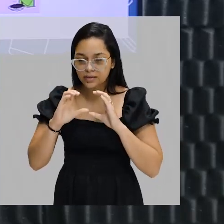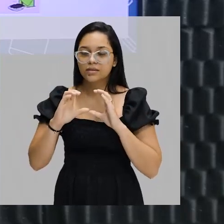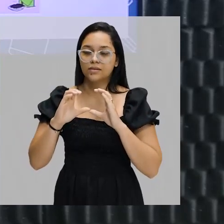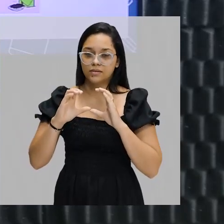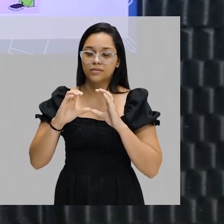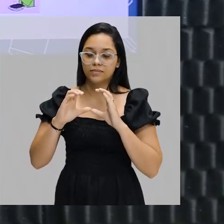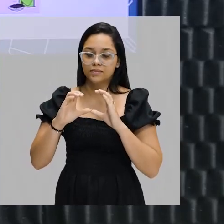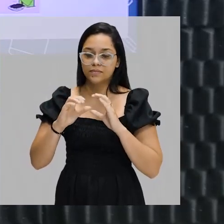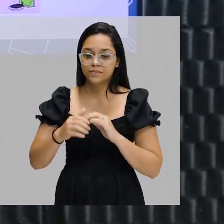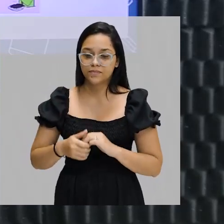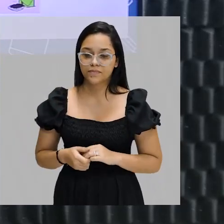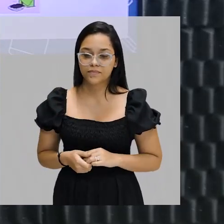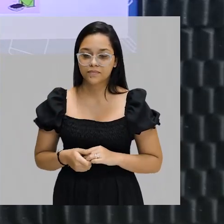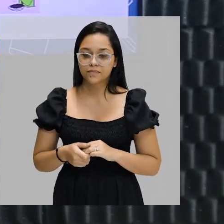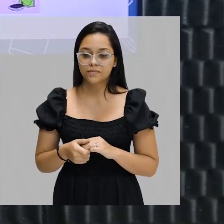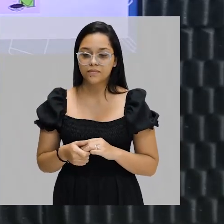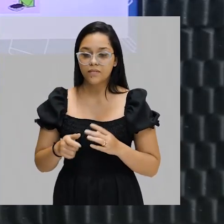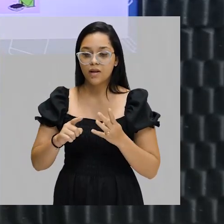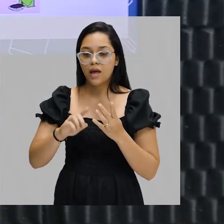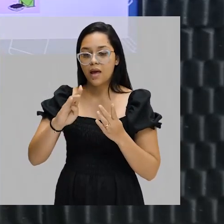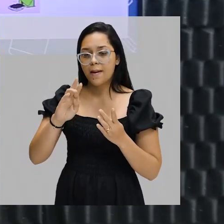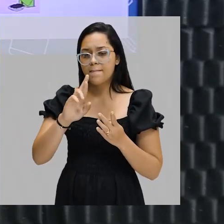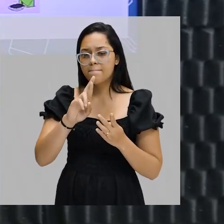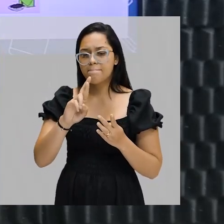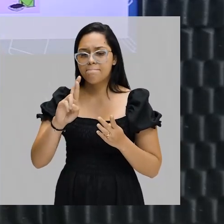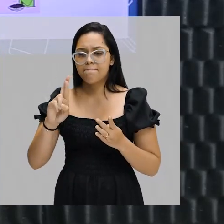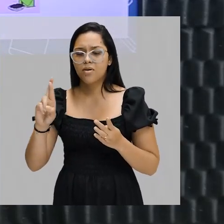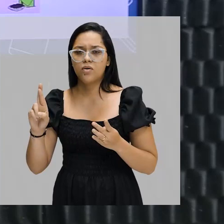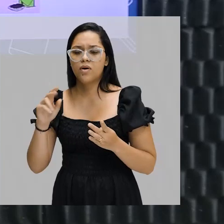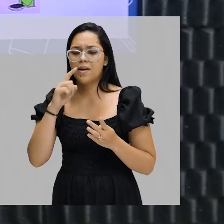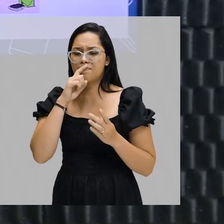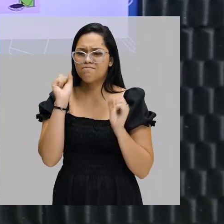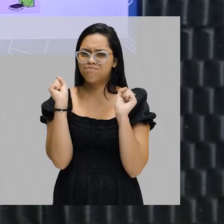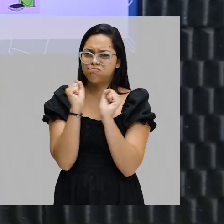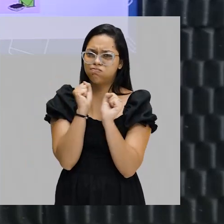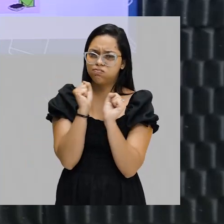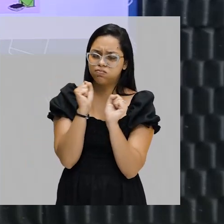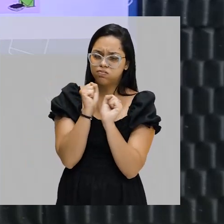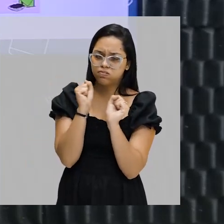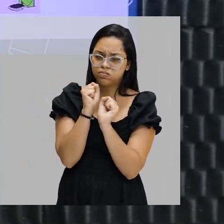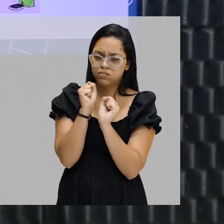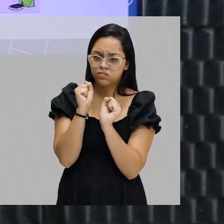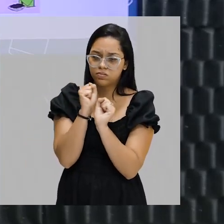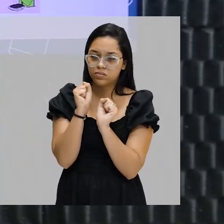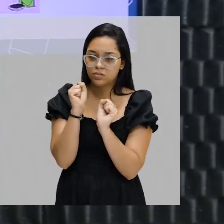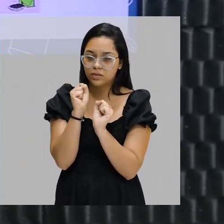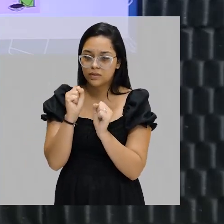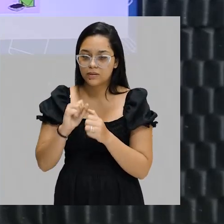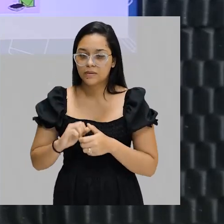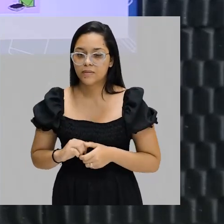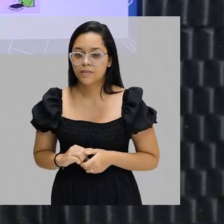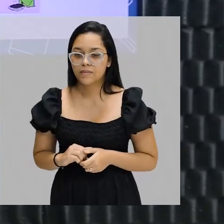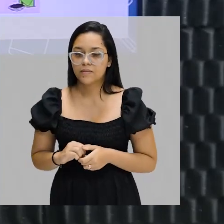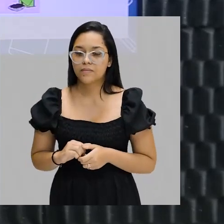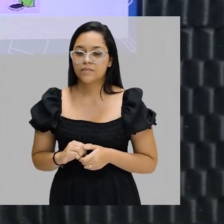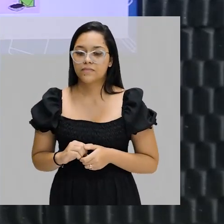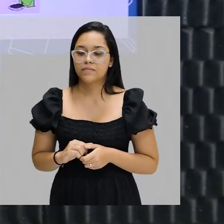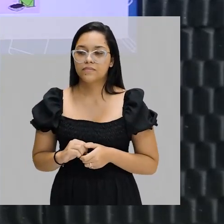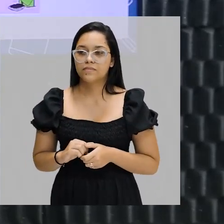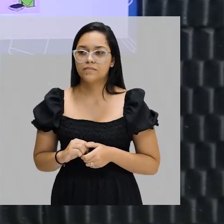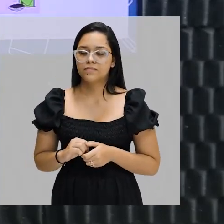então na revista em quadrinho aí é isso aí a terceira imagem a pessoa está está com frio né e tal